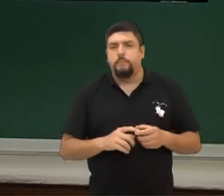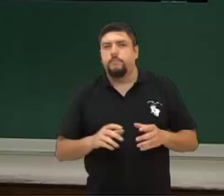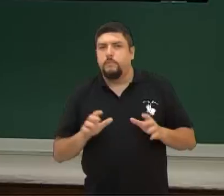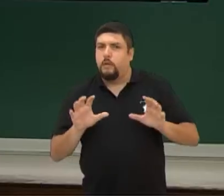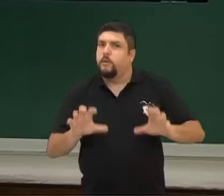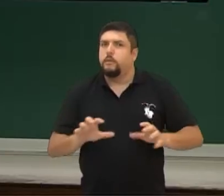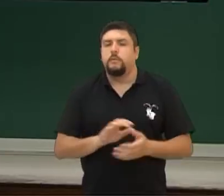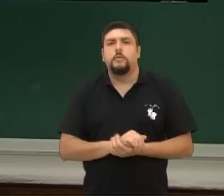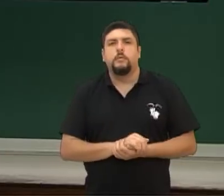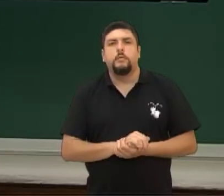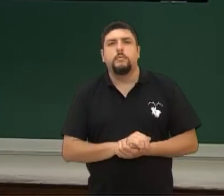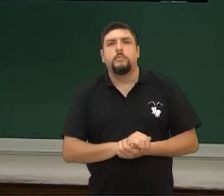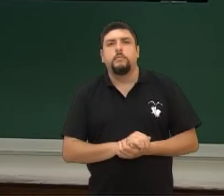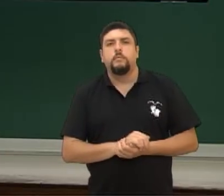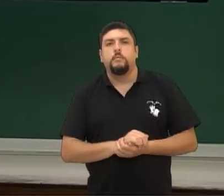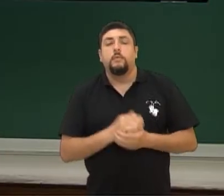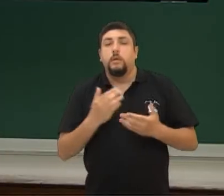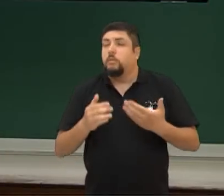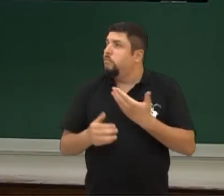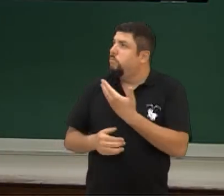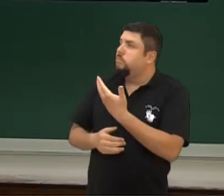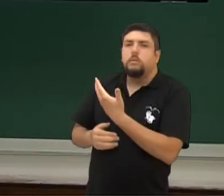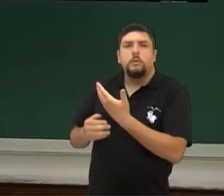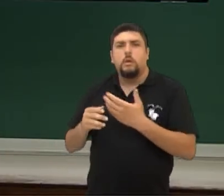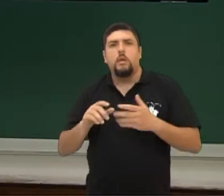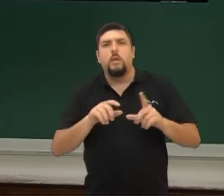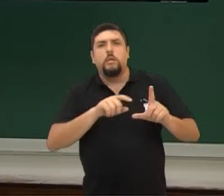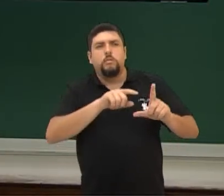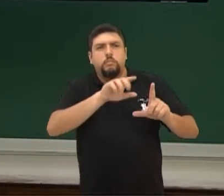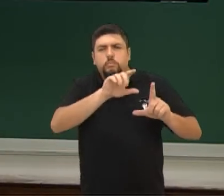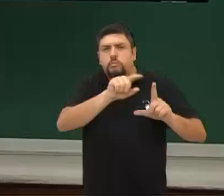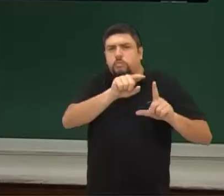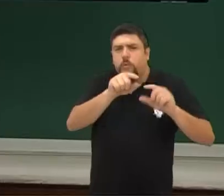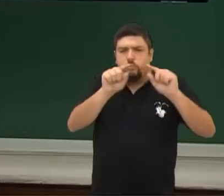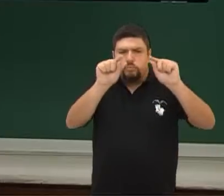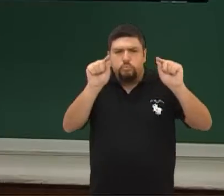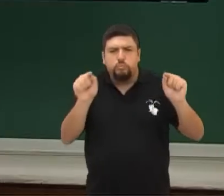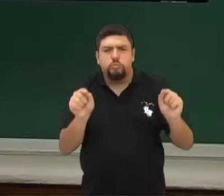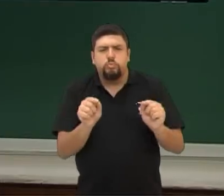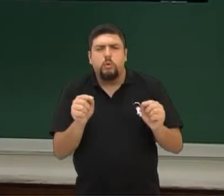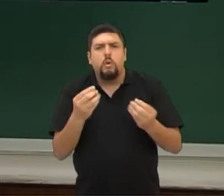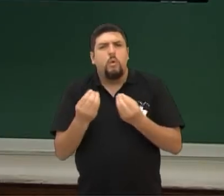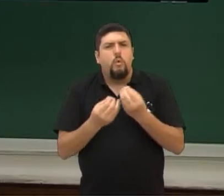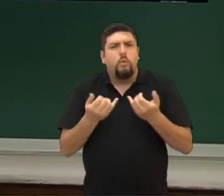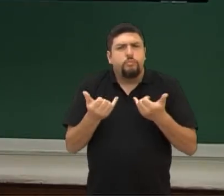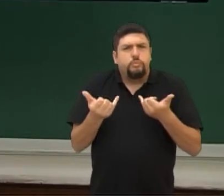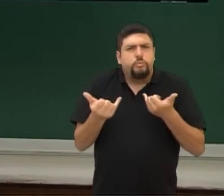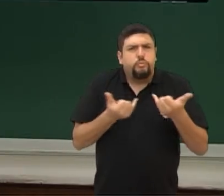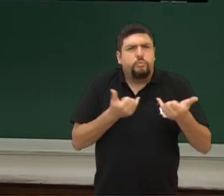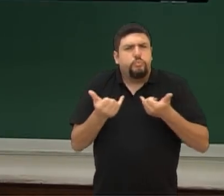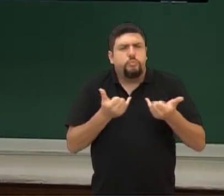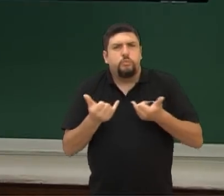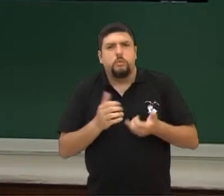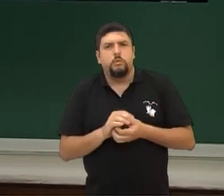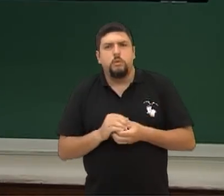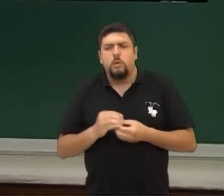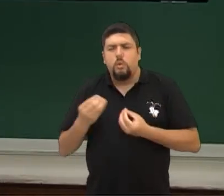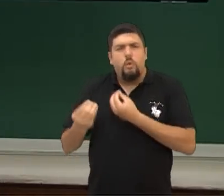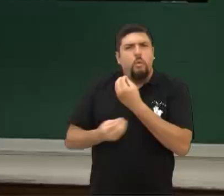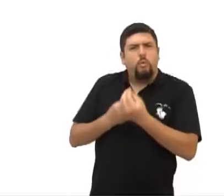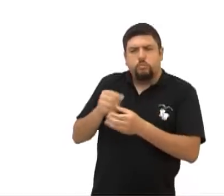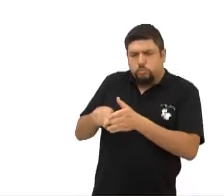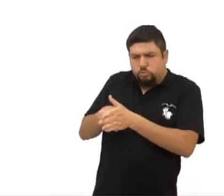ao gráfico aqui apontado, nós temos as seguintes informações. O comportamento em relação ao uso da